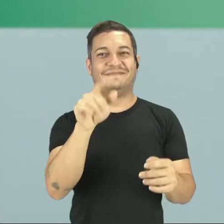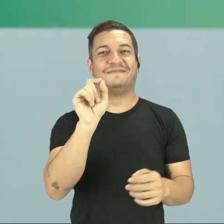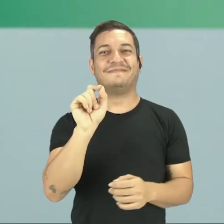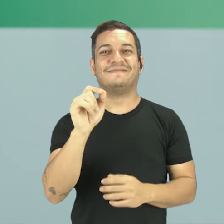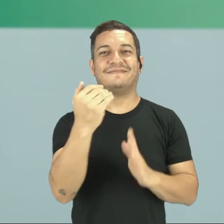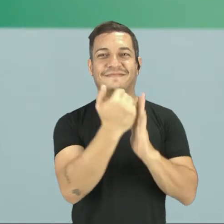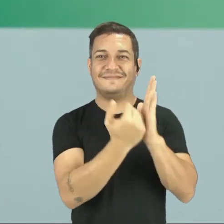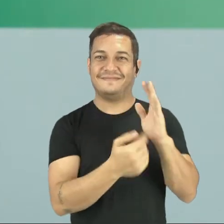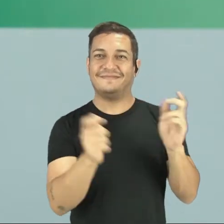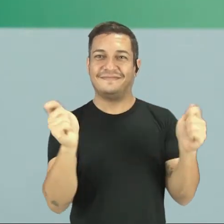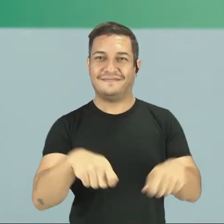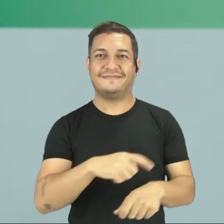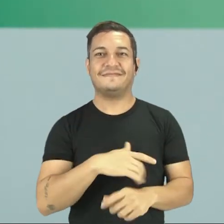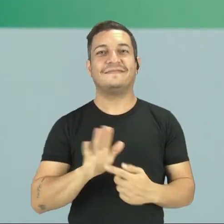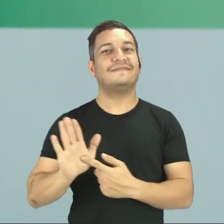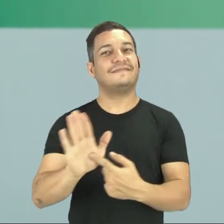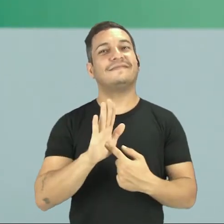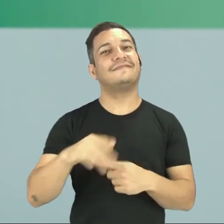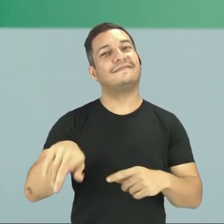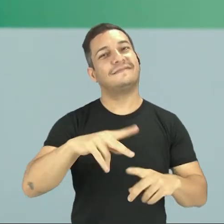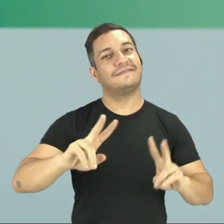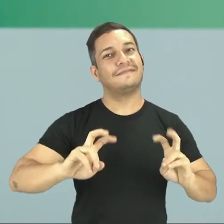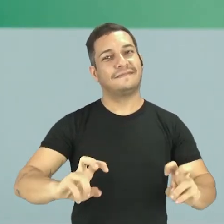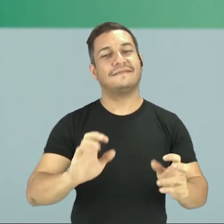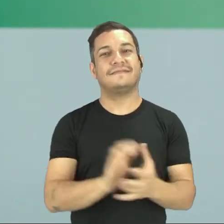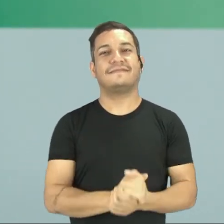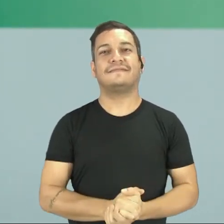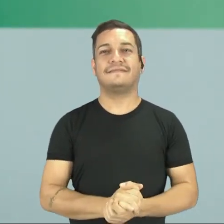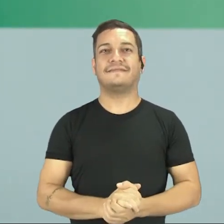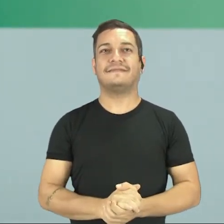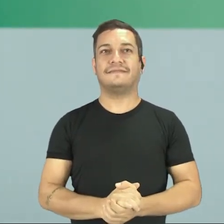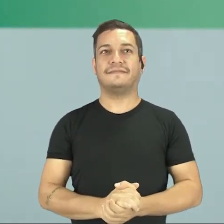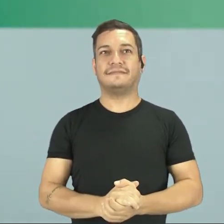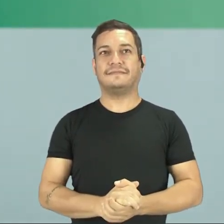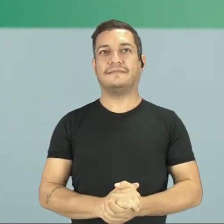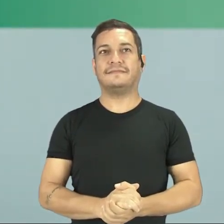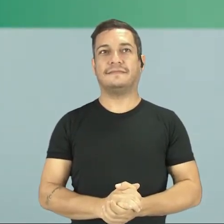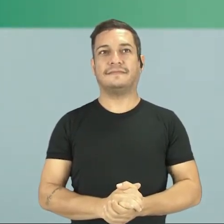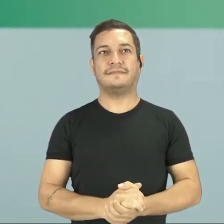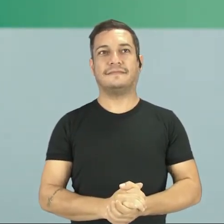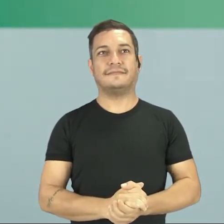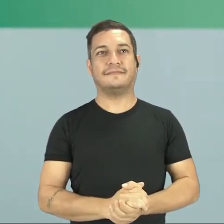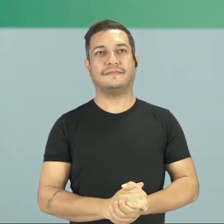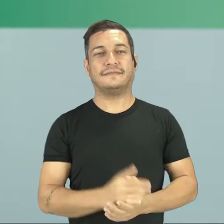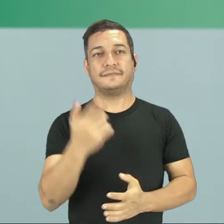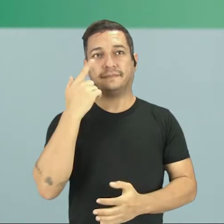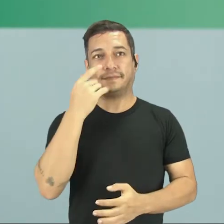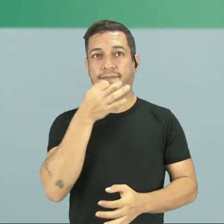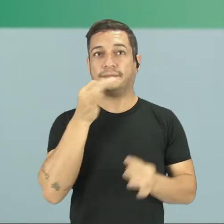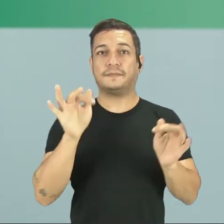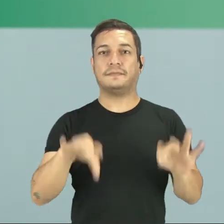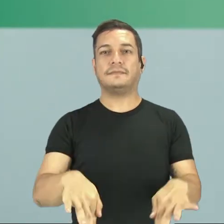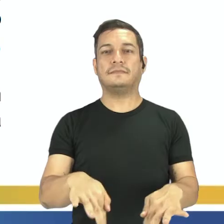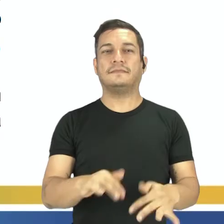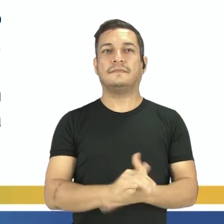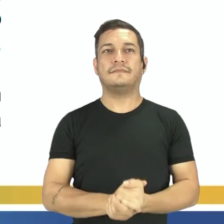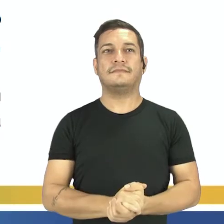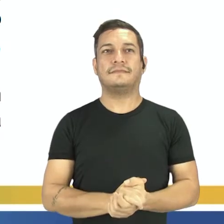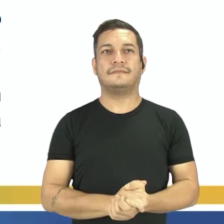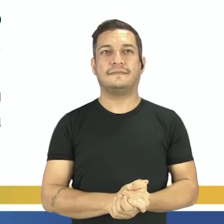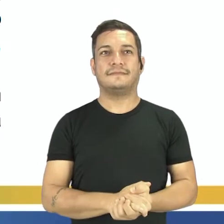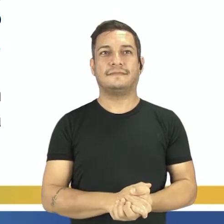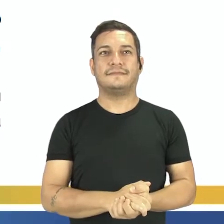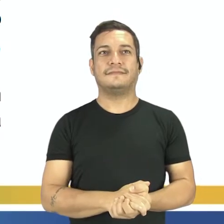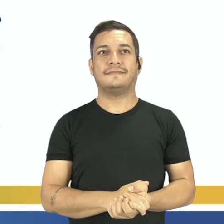essas possibilidades que eu trouxe aqui para vocês. Tudo bem? Certo? E a nossa conclusão, né, gente? Como é que será